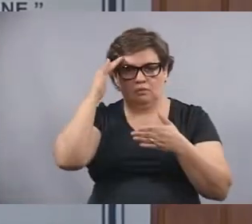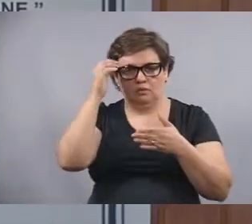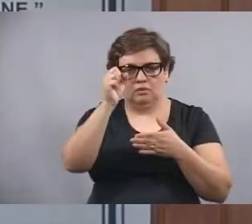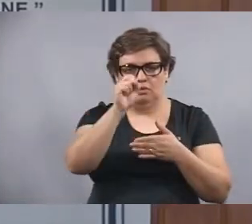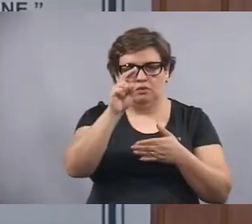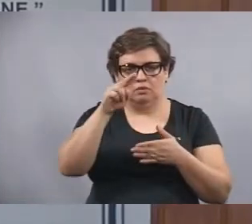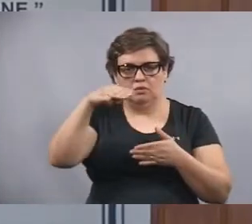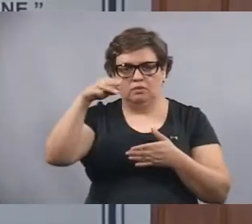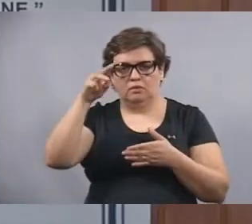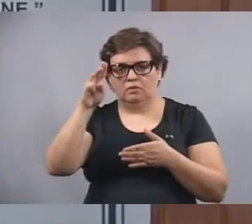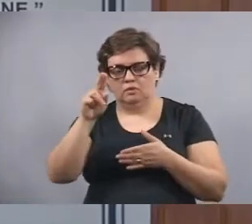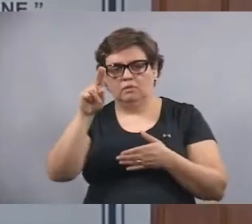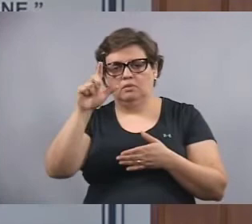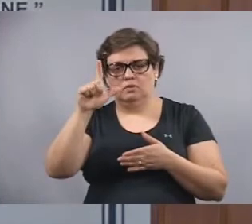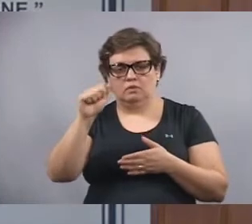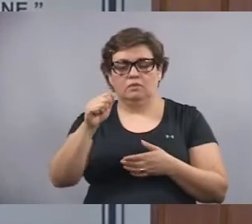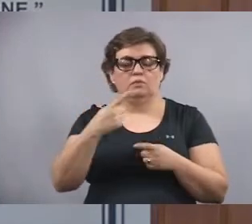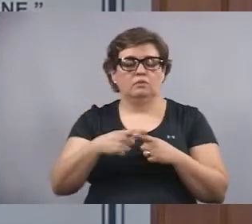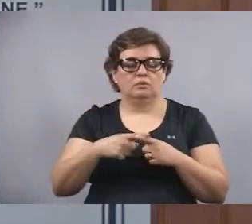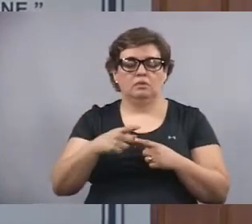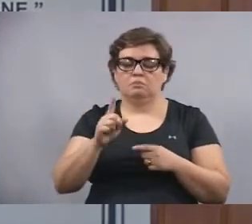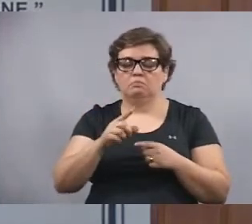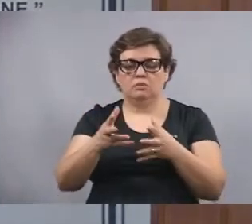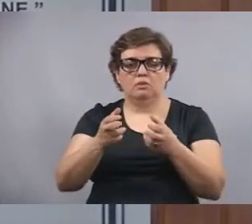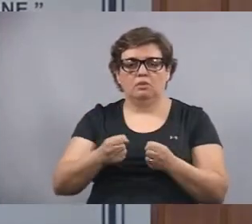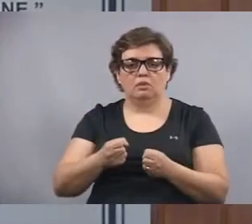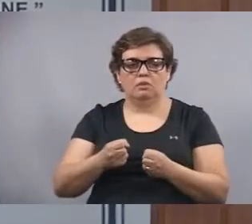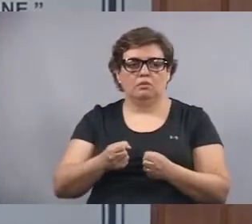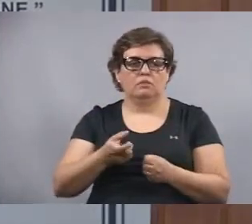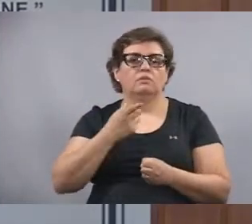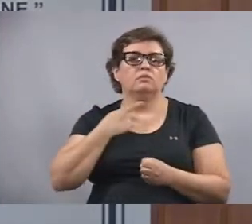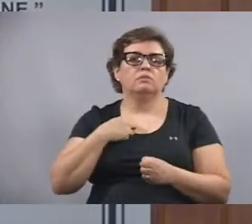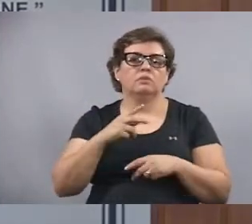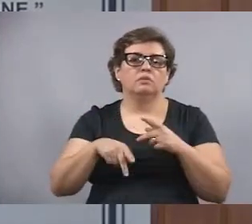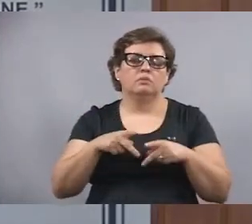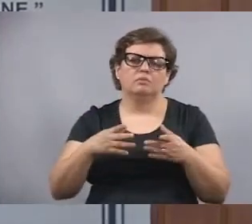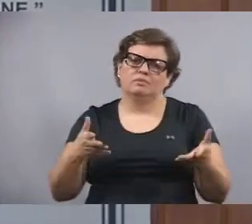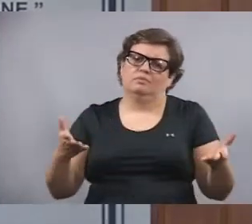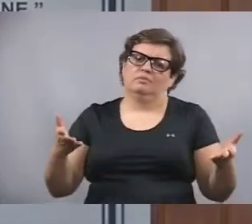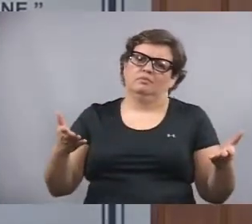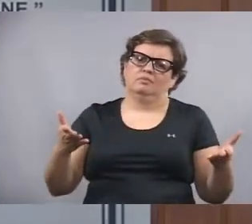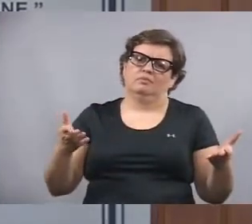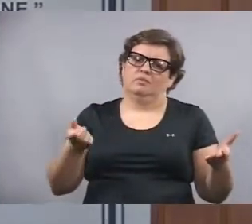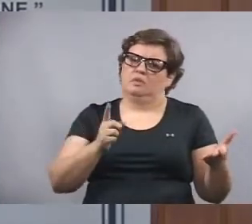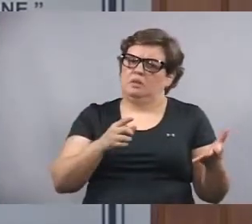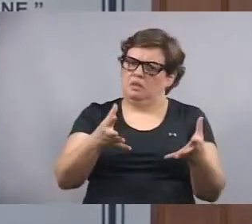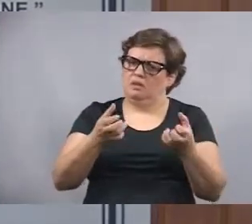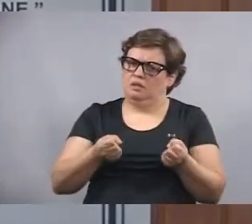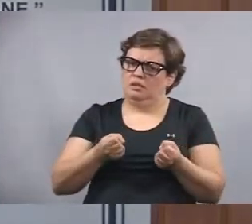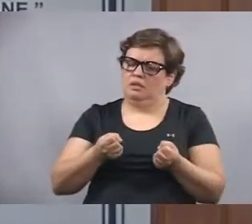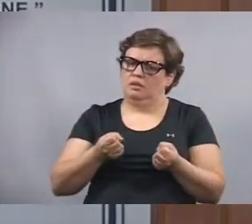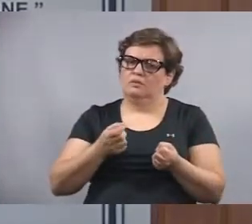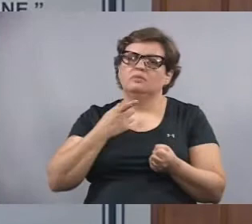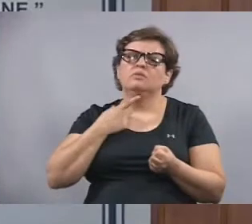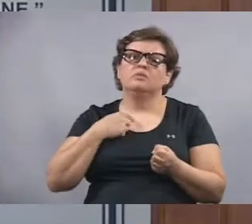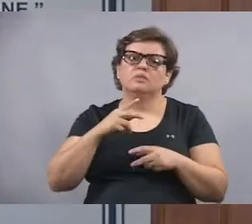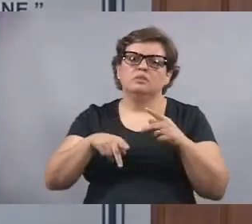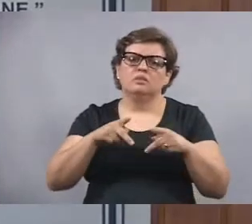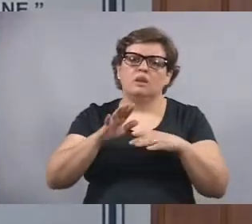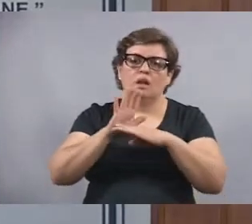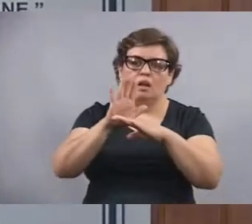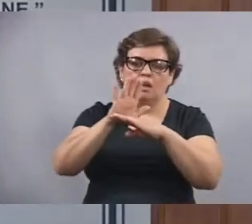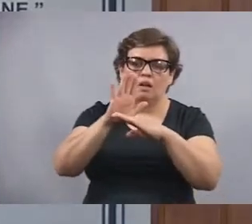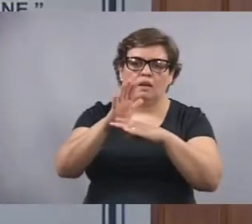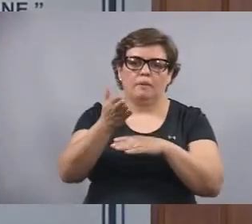sumulado, pois não entende, não atende o interesse público. Ora, não atende interesse público